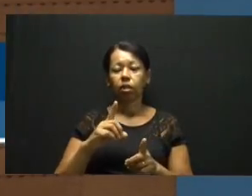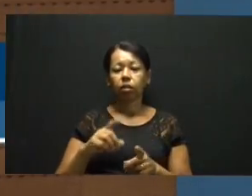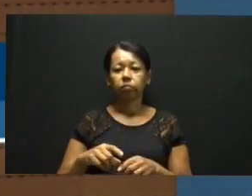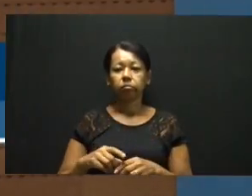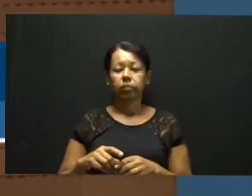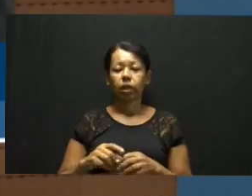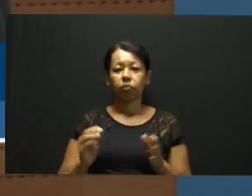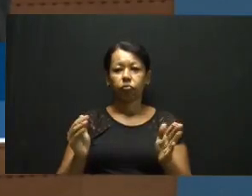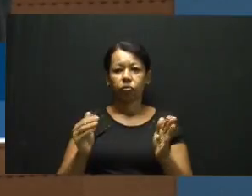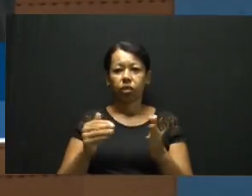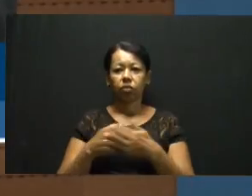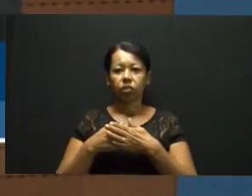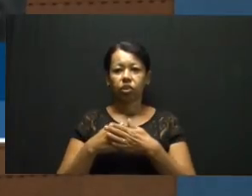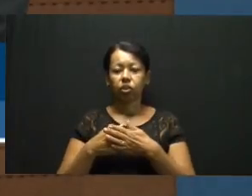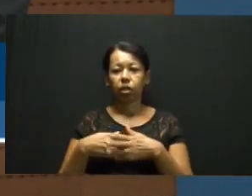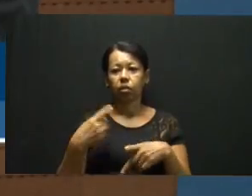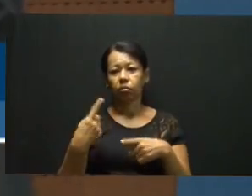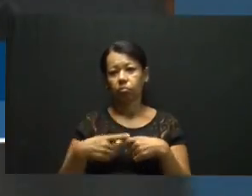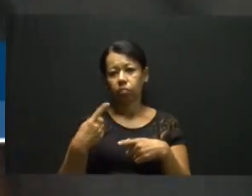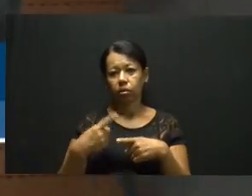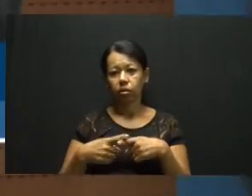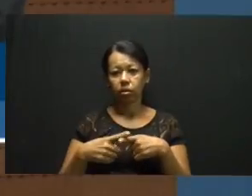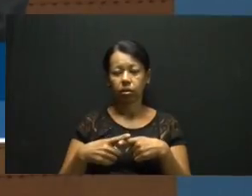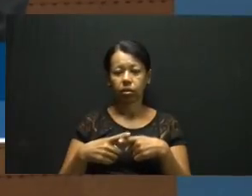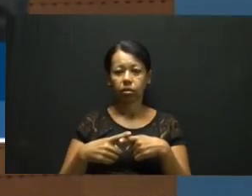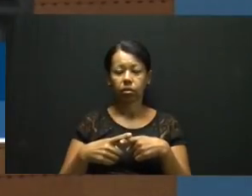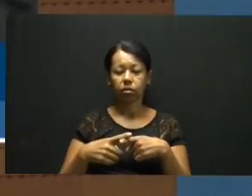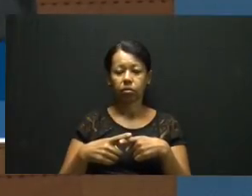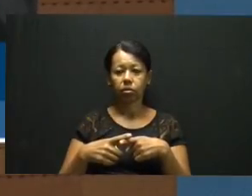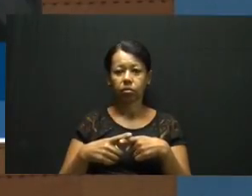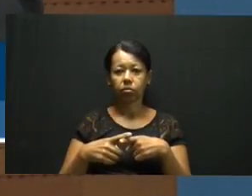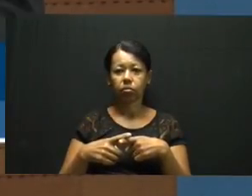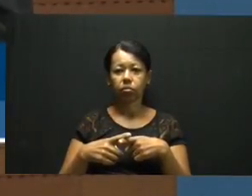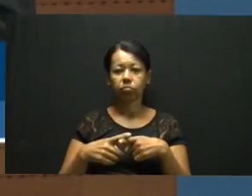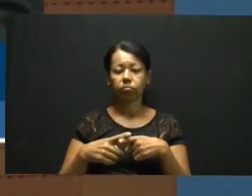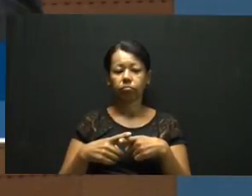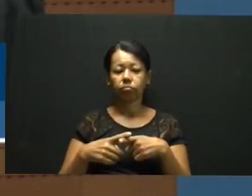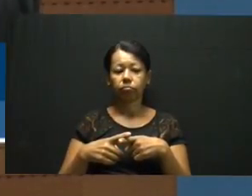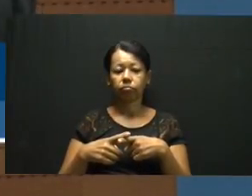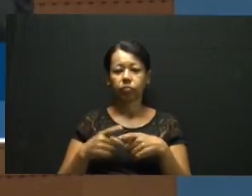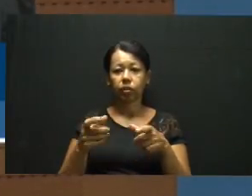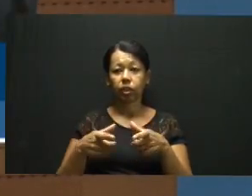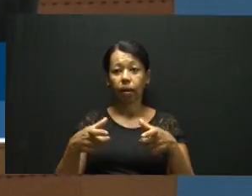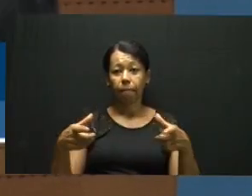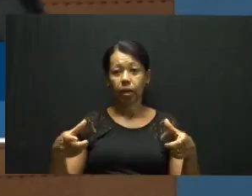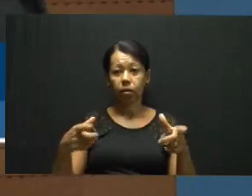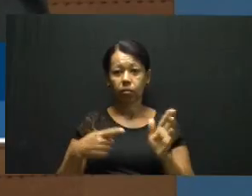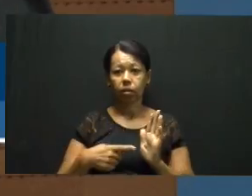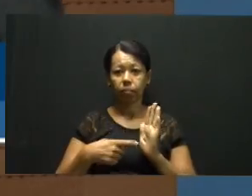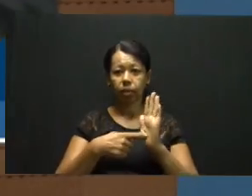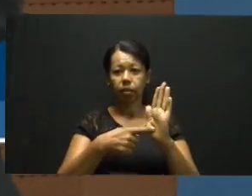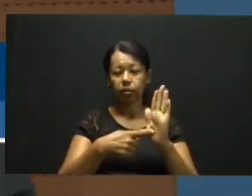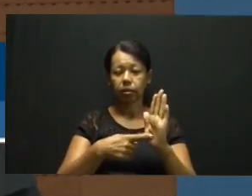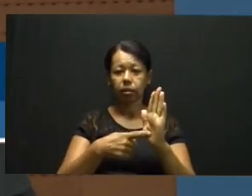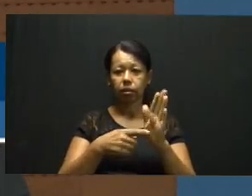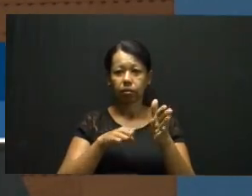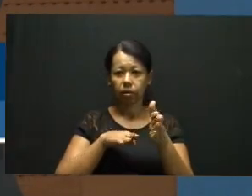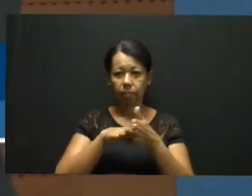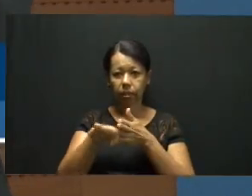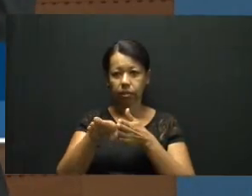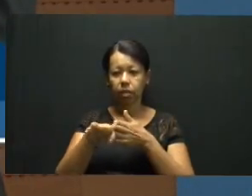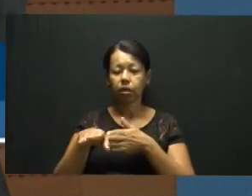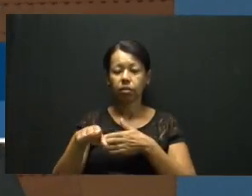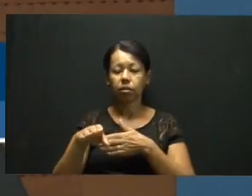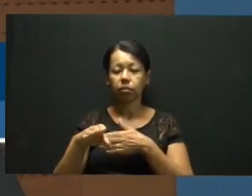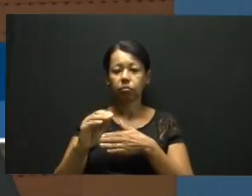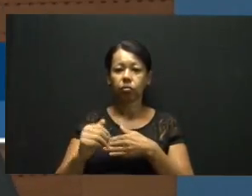obstruindo devido ao tamanho do diâmetro que apresenta na passagem do Vale Verde para o lado